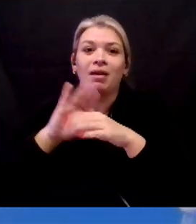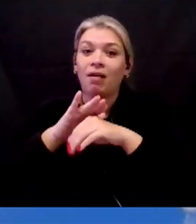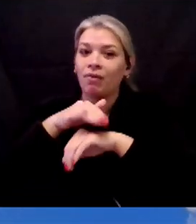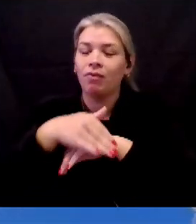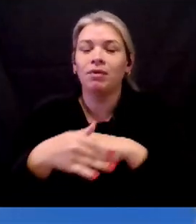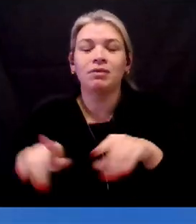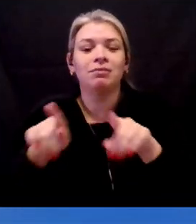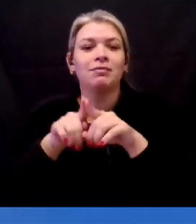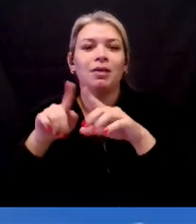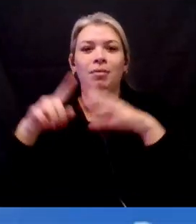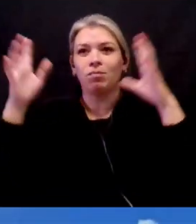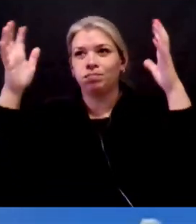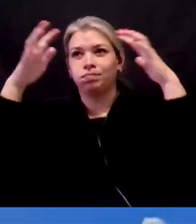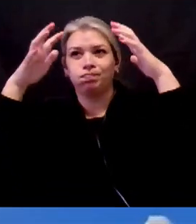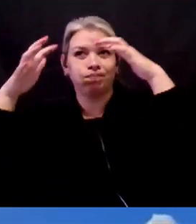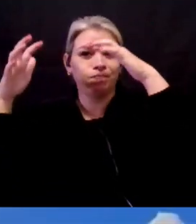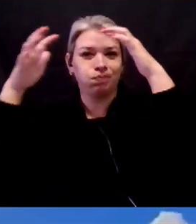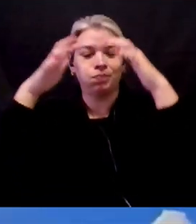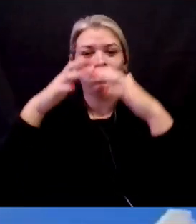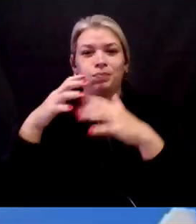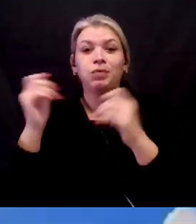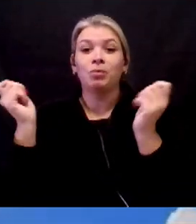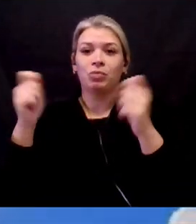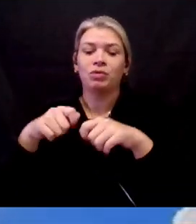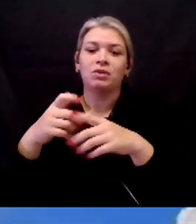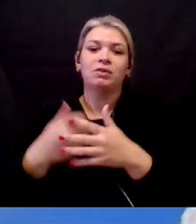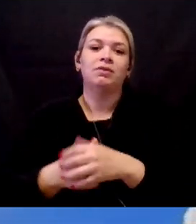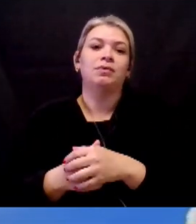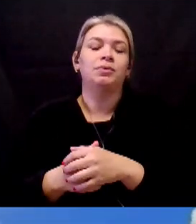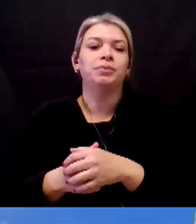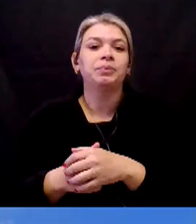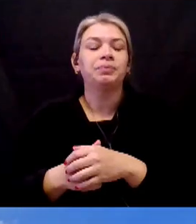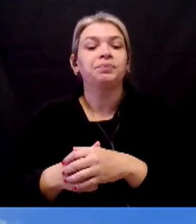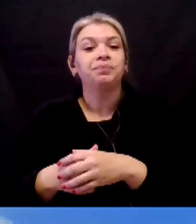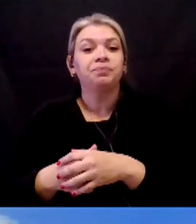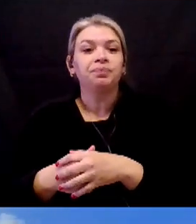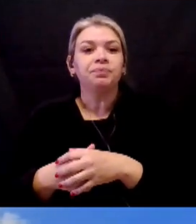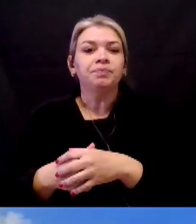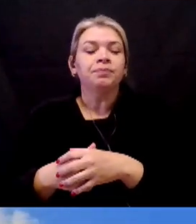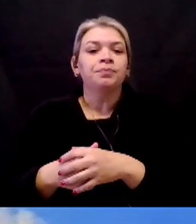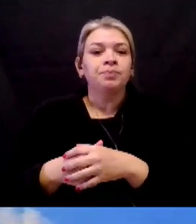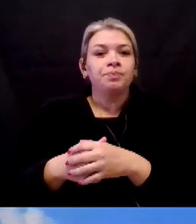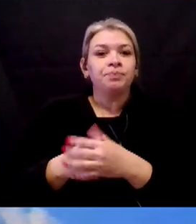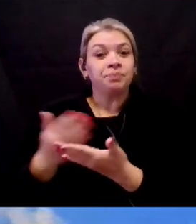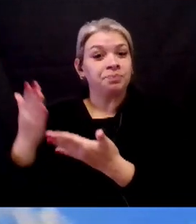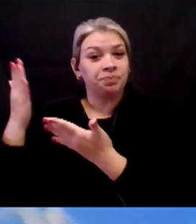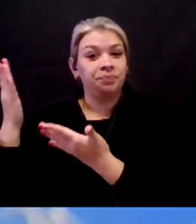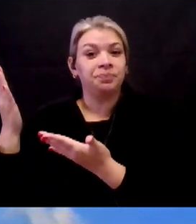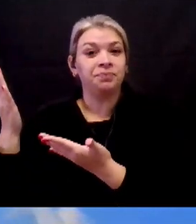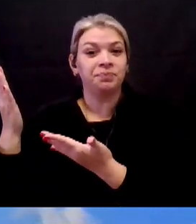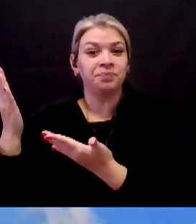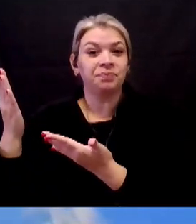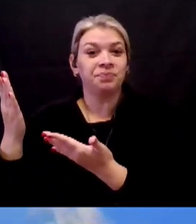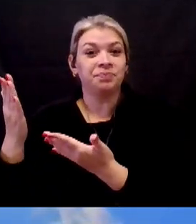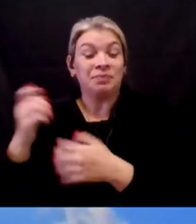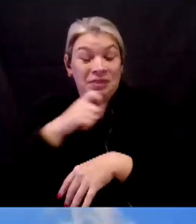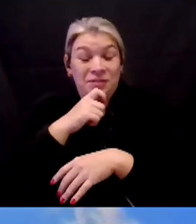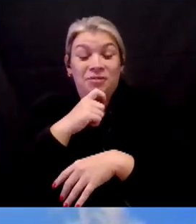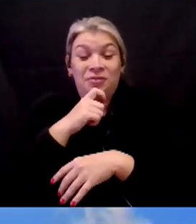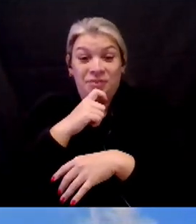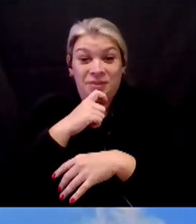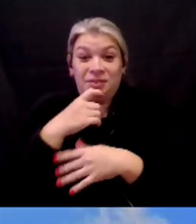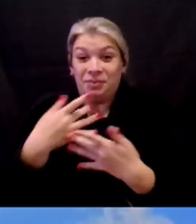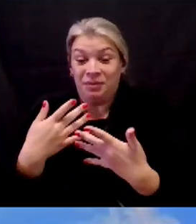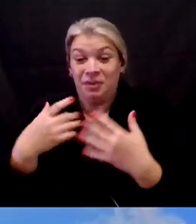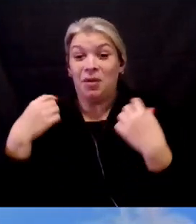entre nuvens de manhã, pancadas de chuva à tarde e à noite, a mínima 13, a máxima 16 graus, tá frio, muito frio, então vamos se agasalhar,